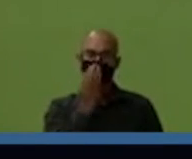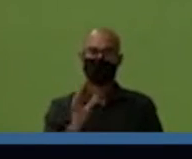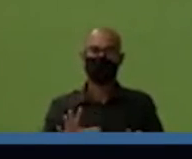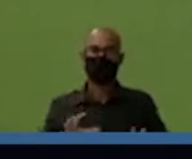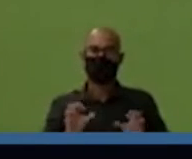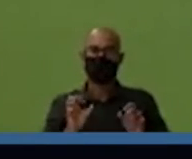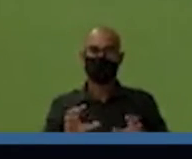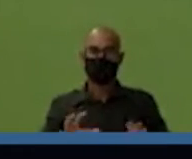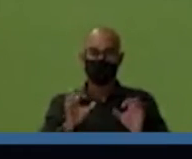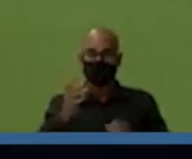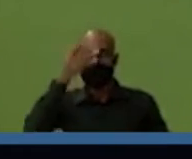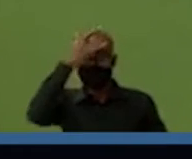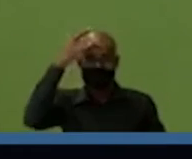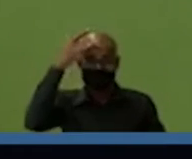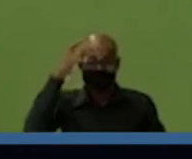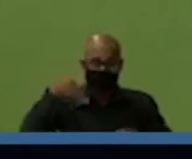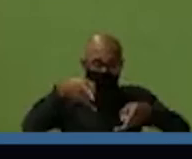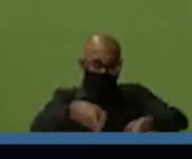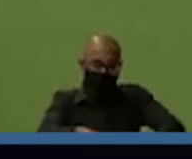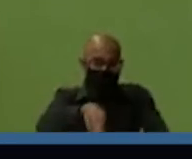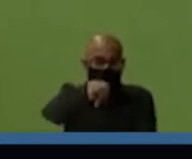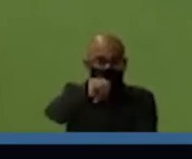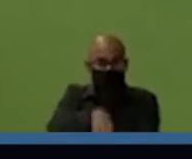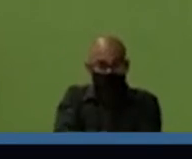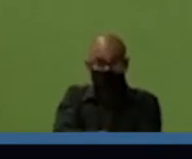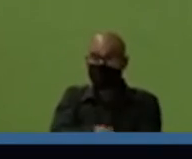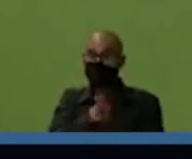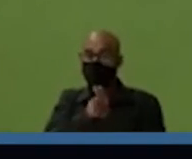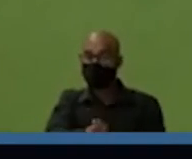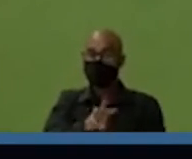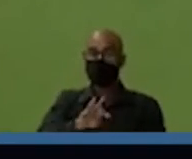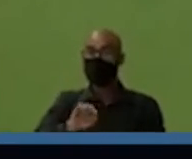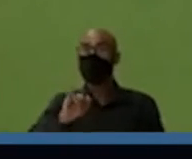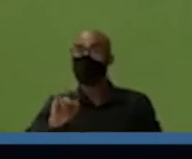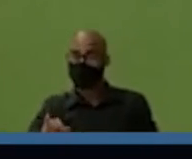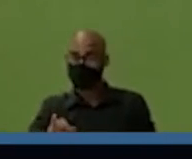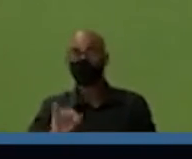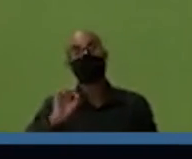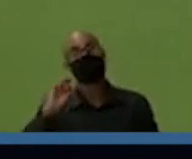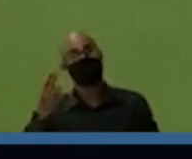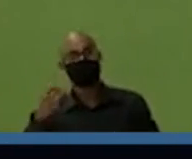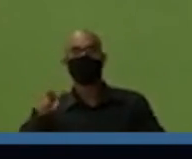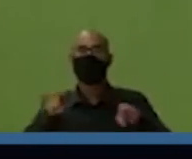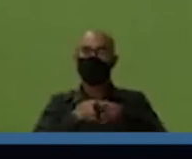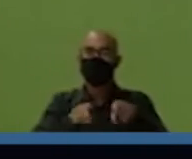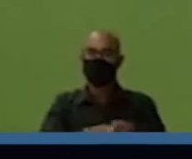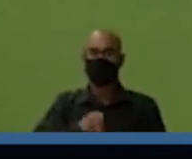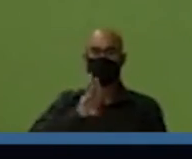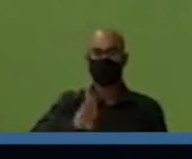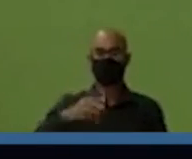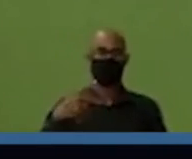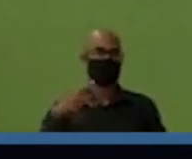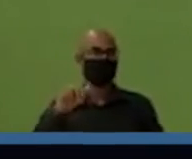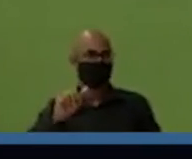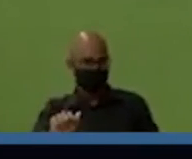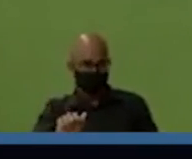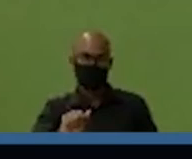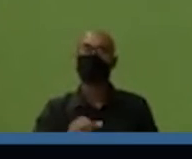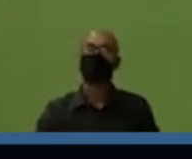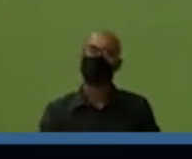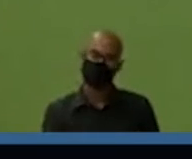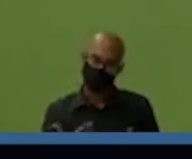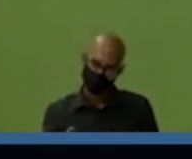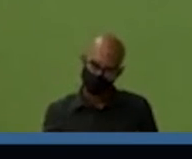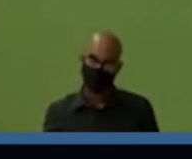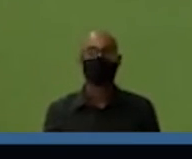leitos de UTIs, muitas delas também em leitos de UPAs aqui no estado, tendo em vista